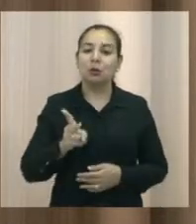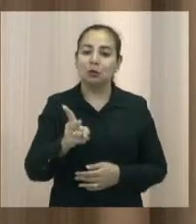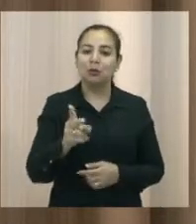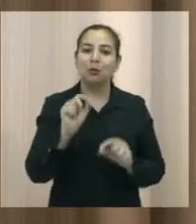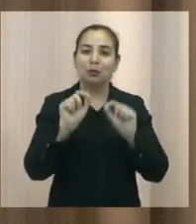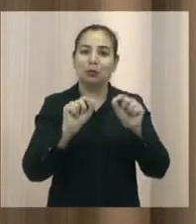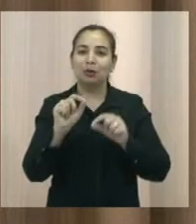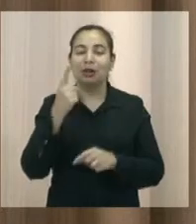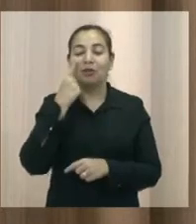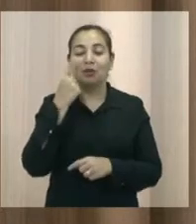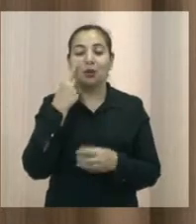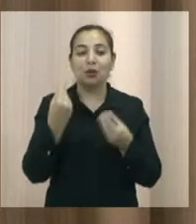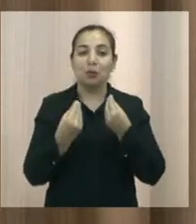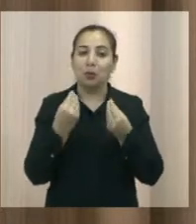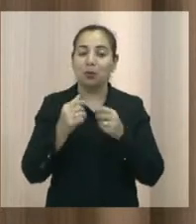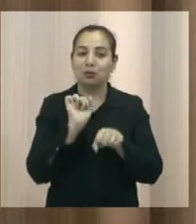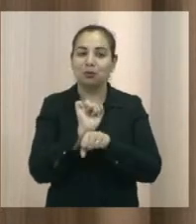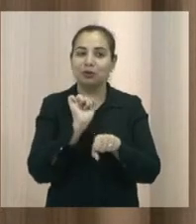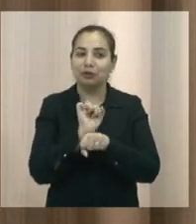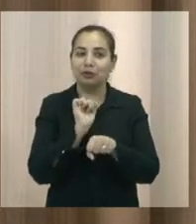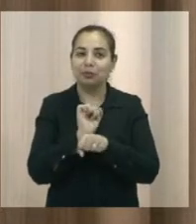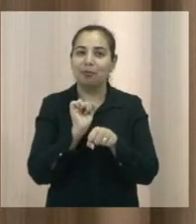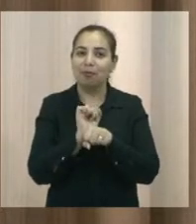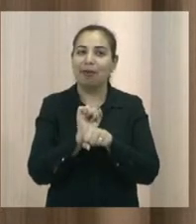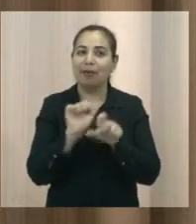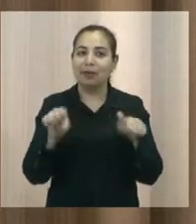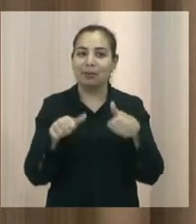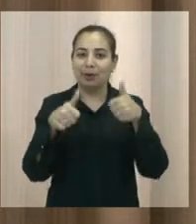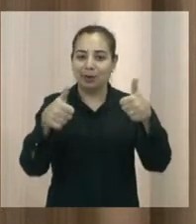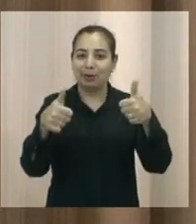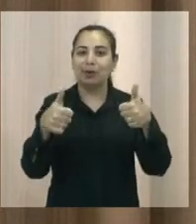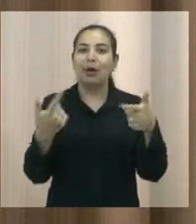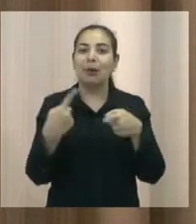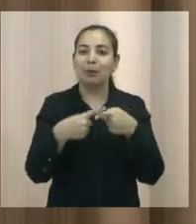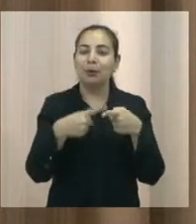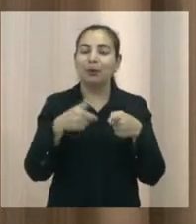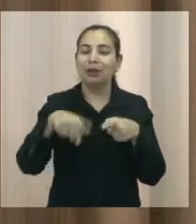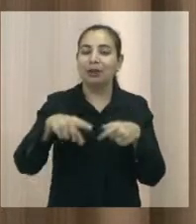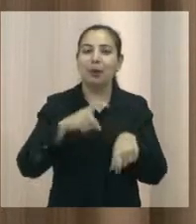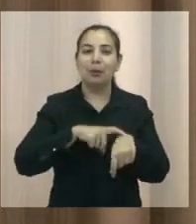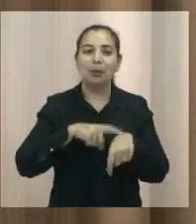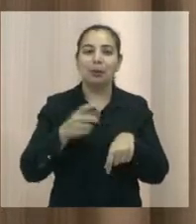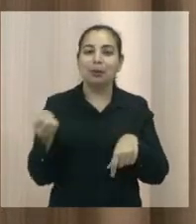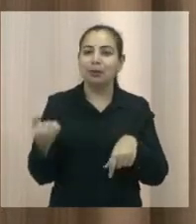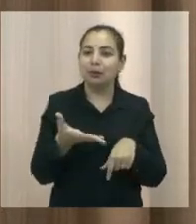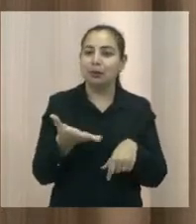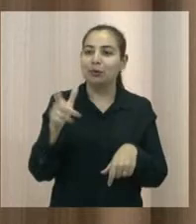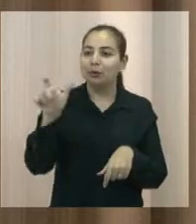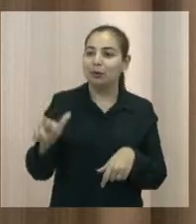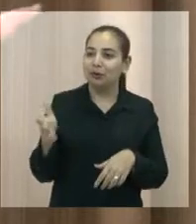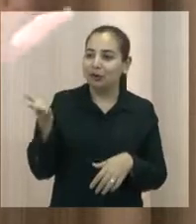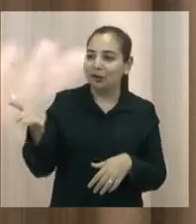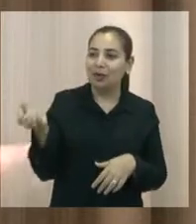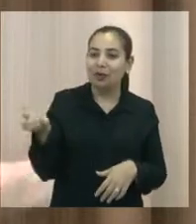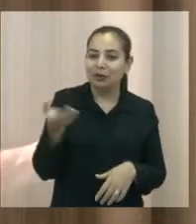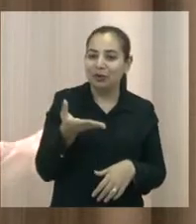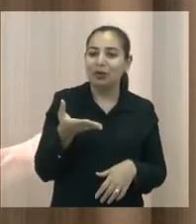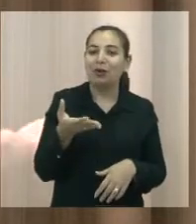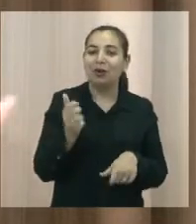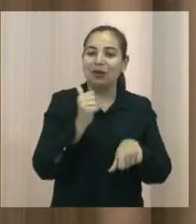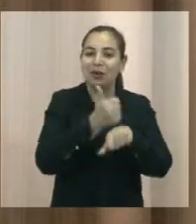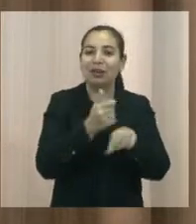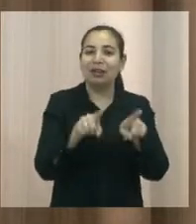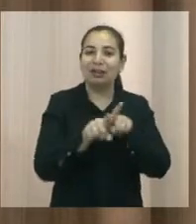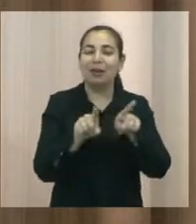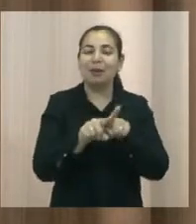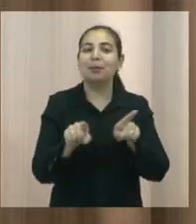das expectativas ainda, né, até porque o momento é novo para todo mundo, novo para a senhora, novo inclusive para as